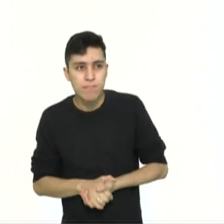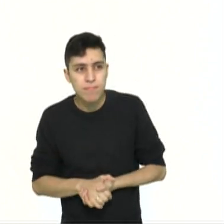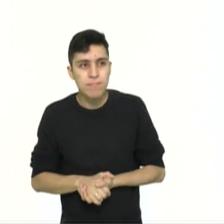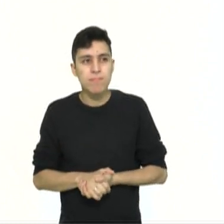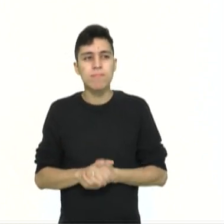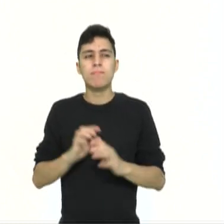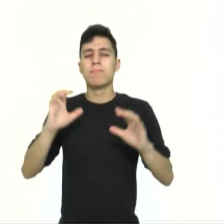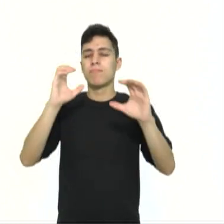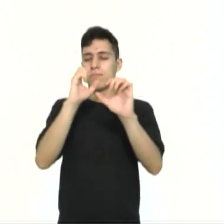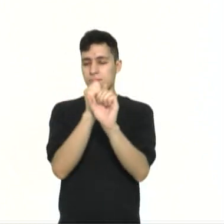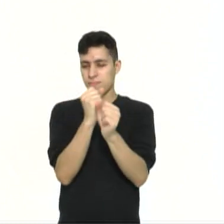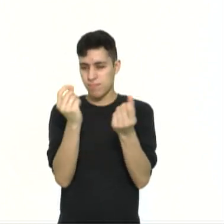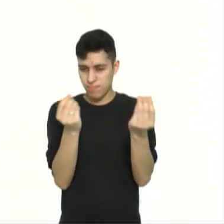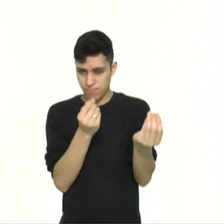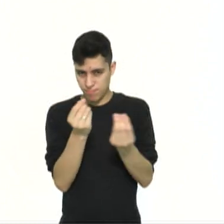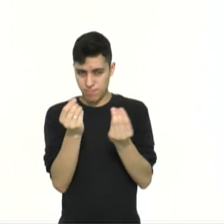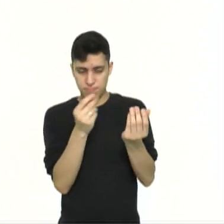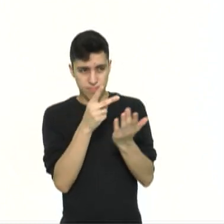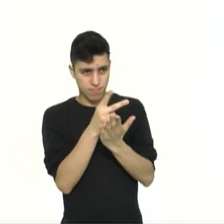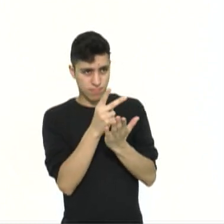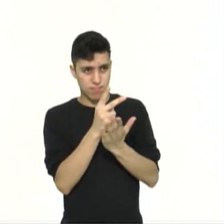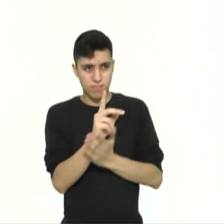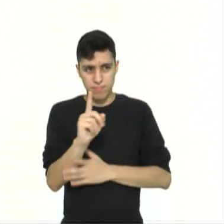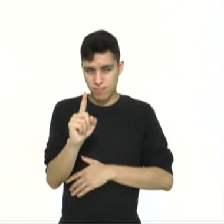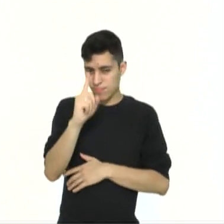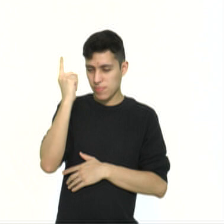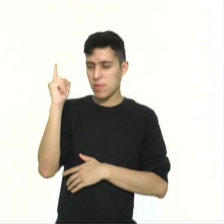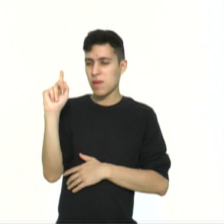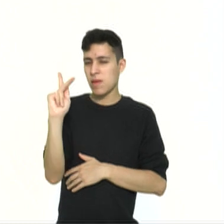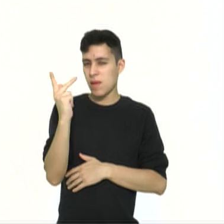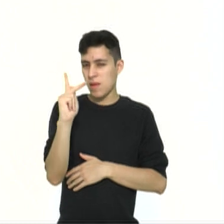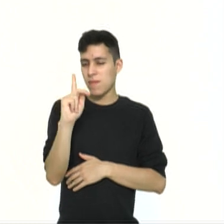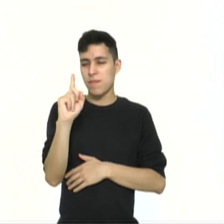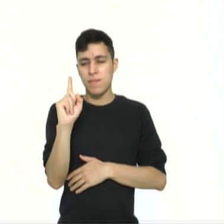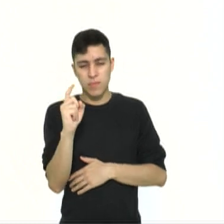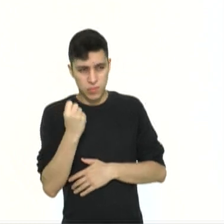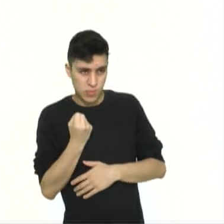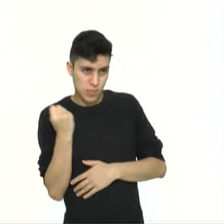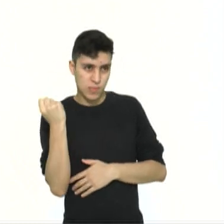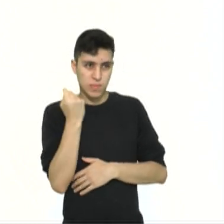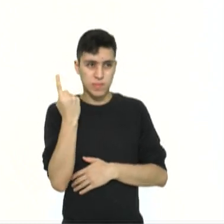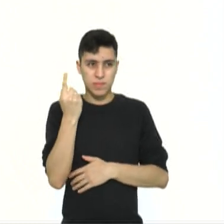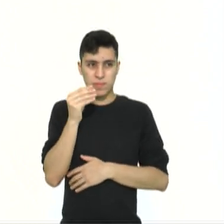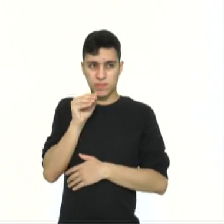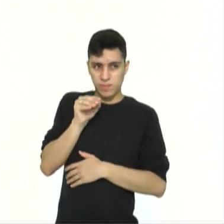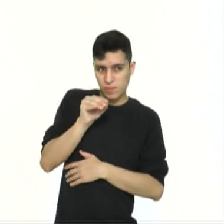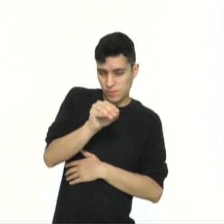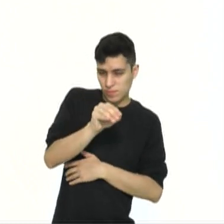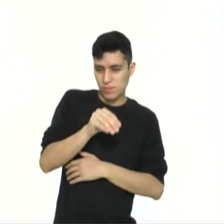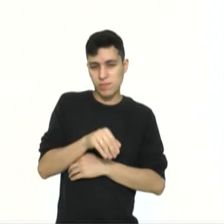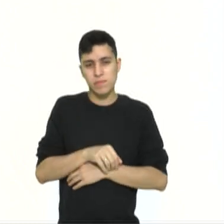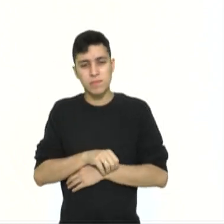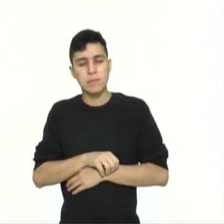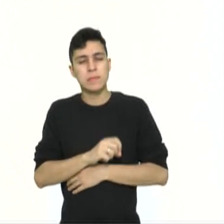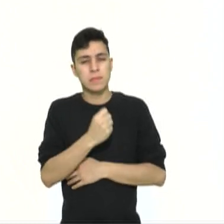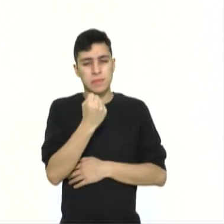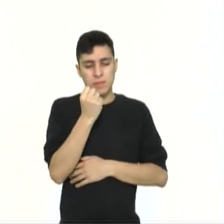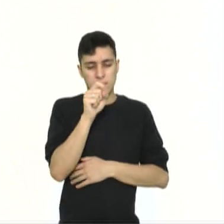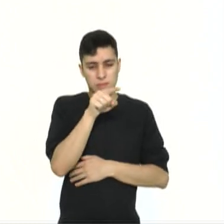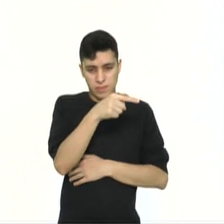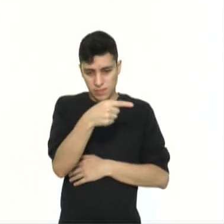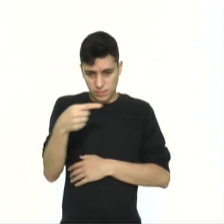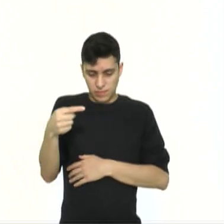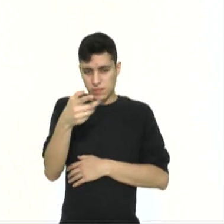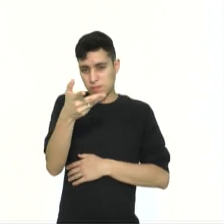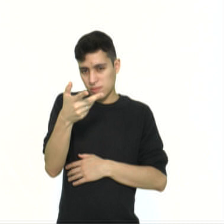o harmônico fundamental, lembrando sempre que é o primeiro harmônico, ou o número 1 do harmônico, que é o que vai aparecer na nossa equação.